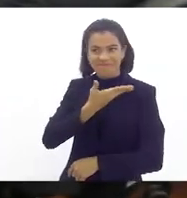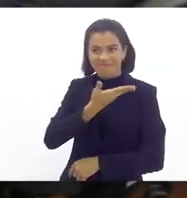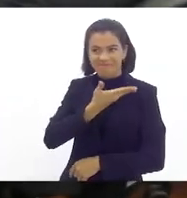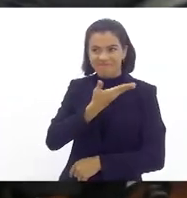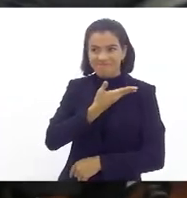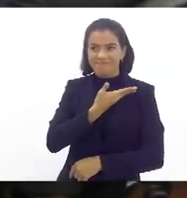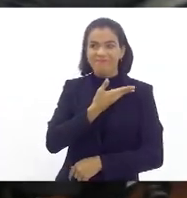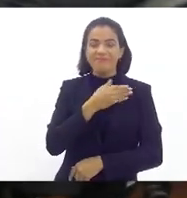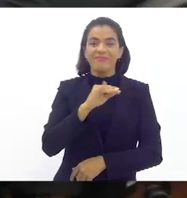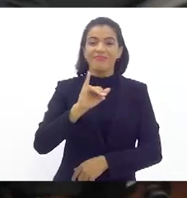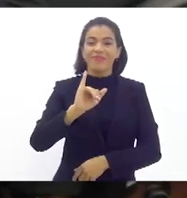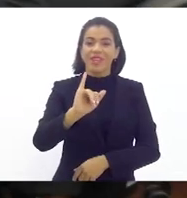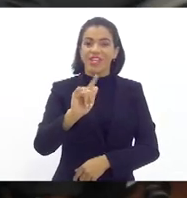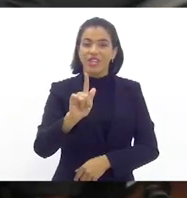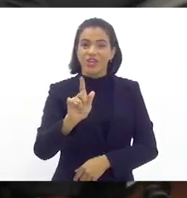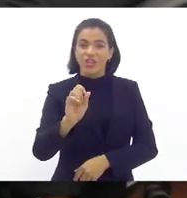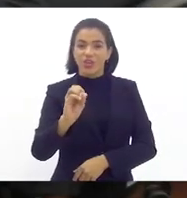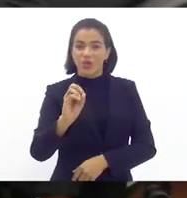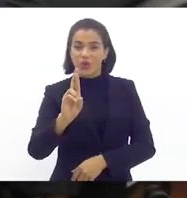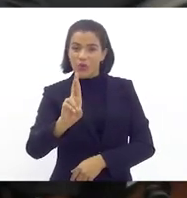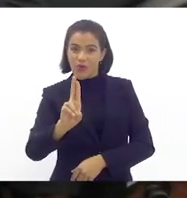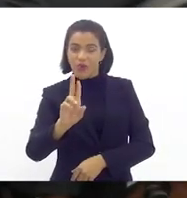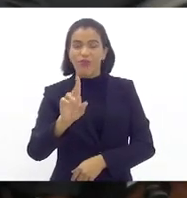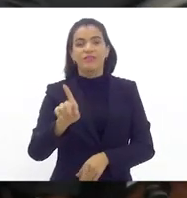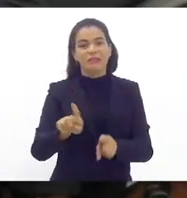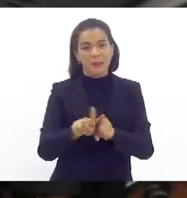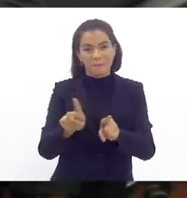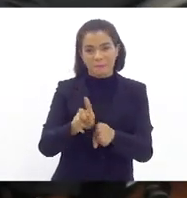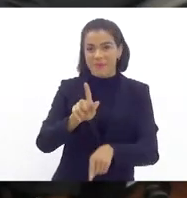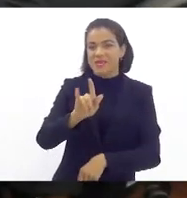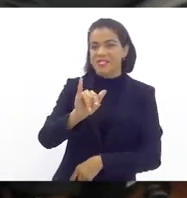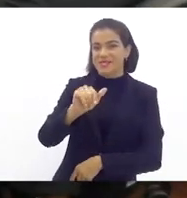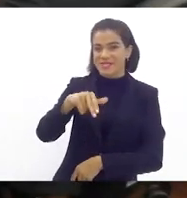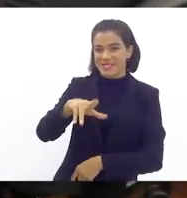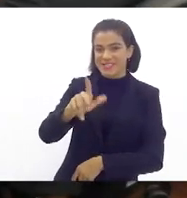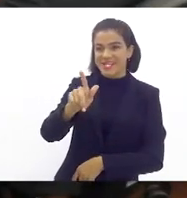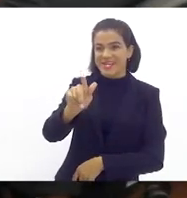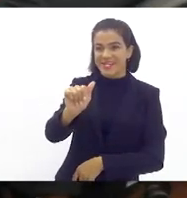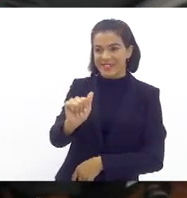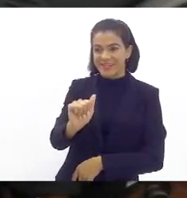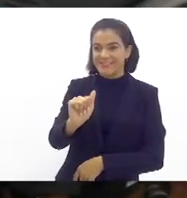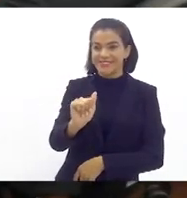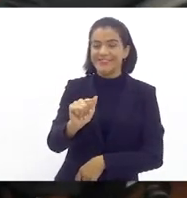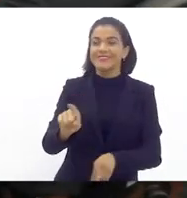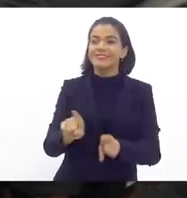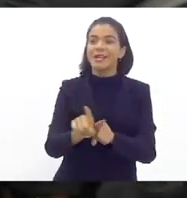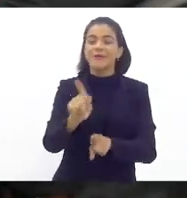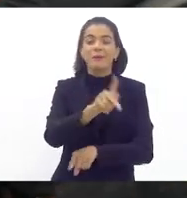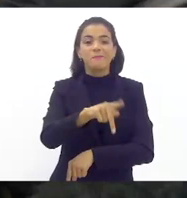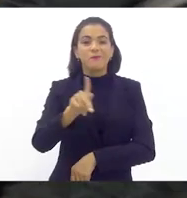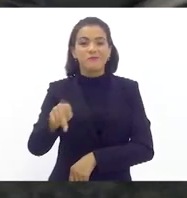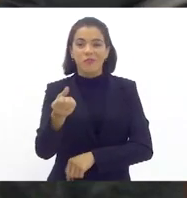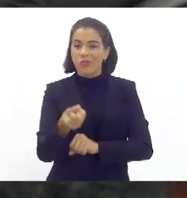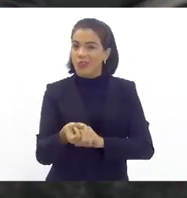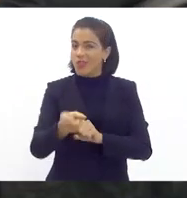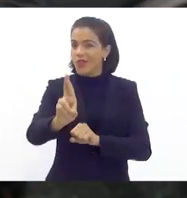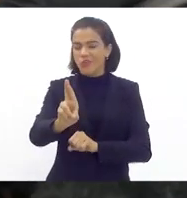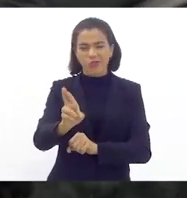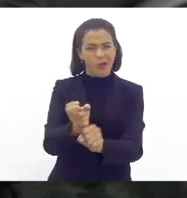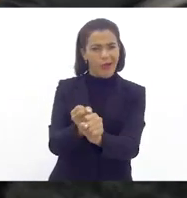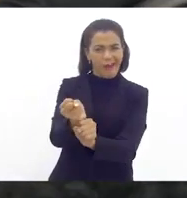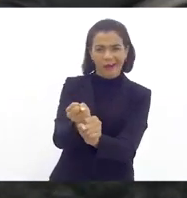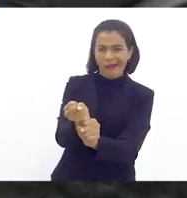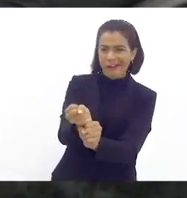O Igor Fernandes, também do Ginga. Ótimo. Nosso professor, doutor, amigo de muitos